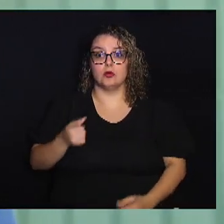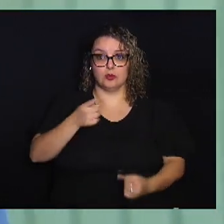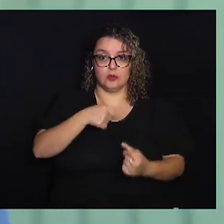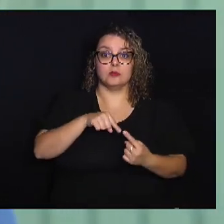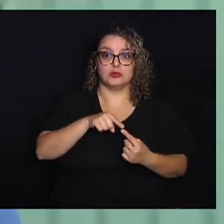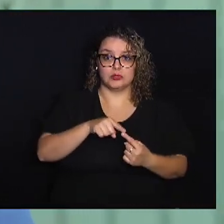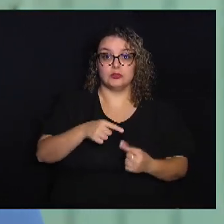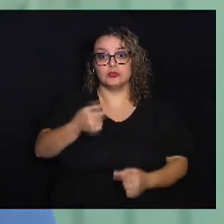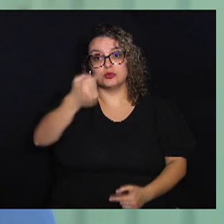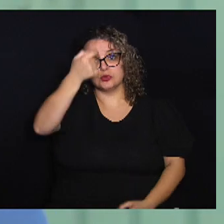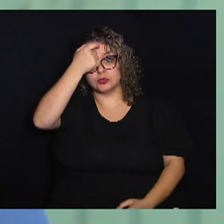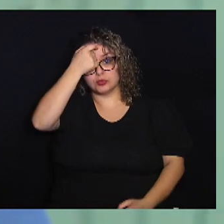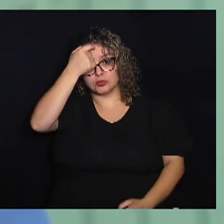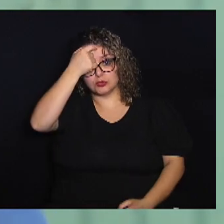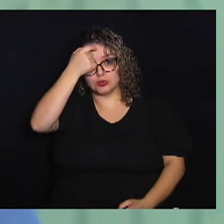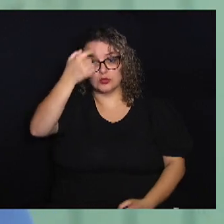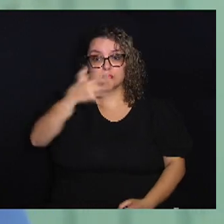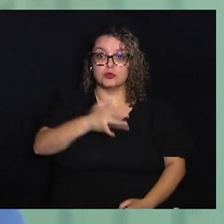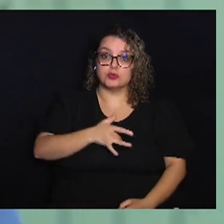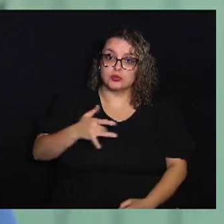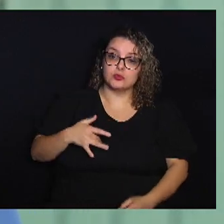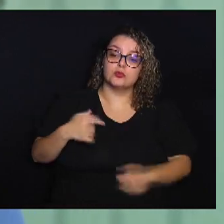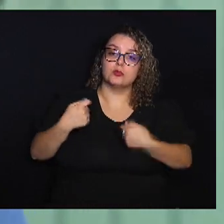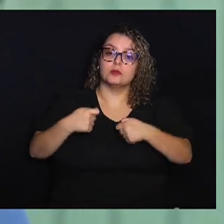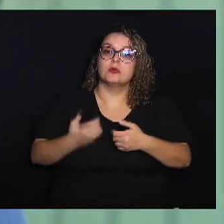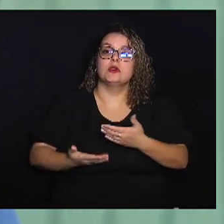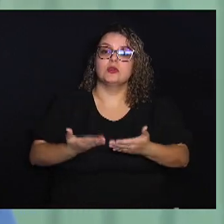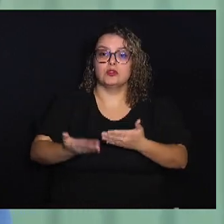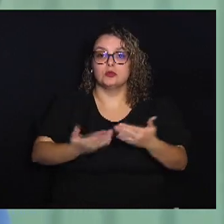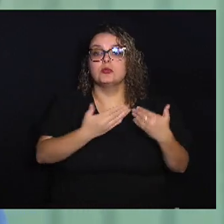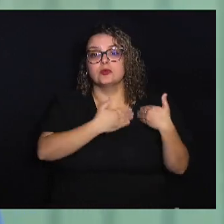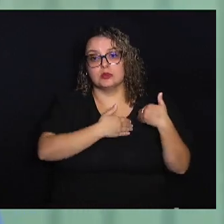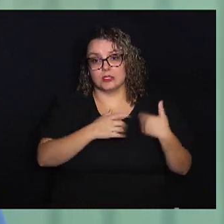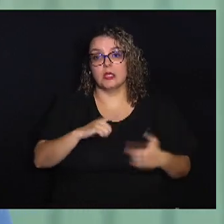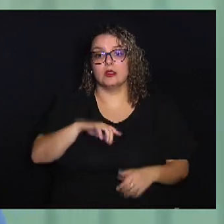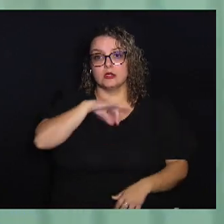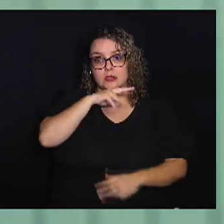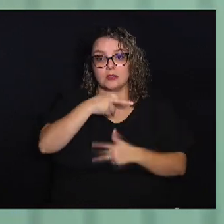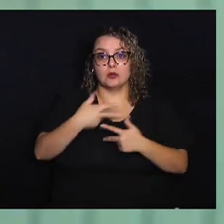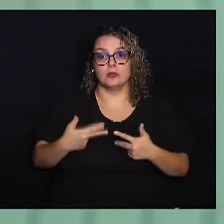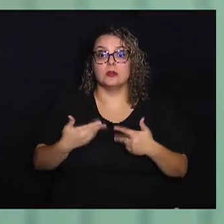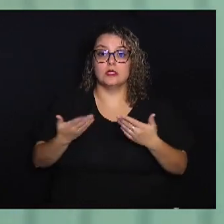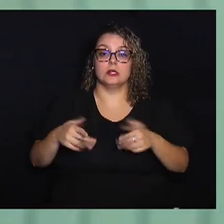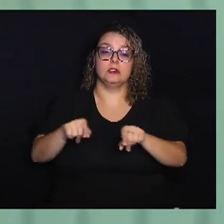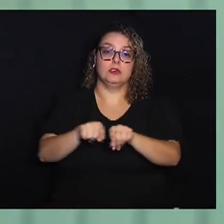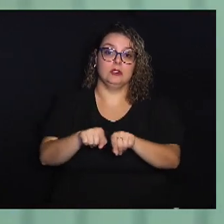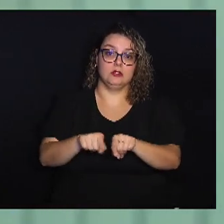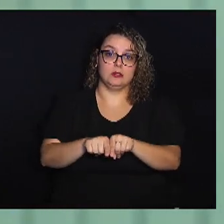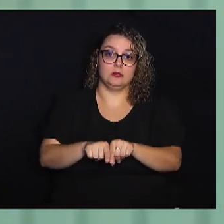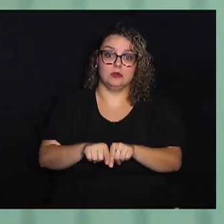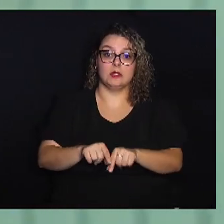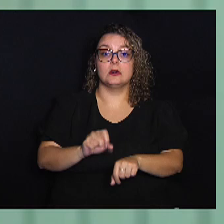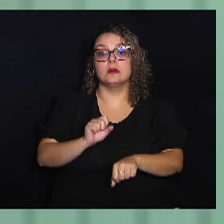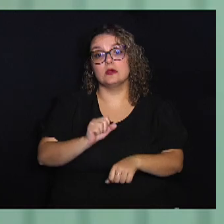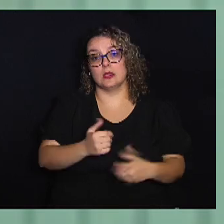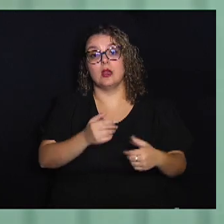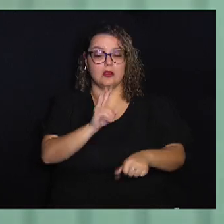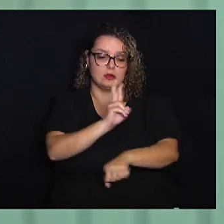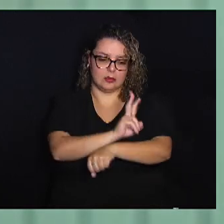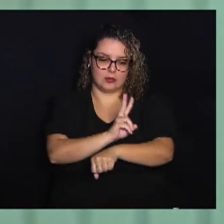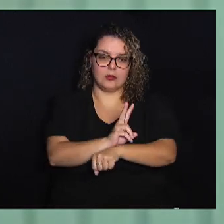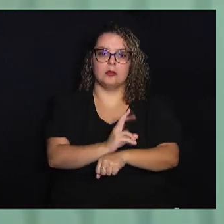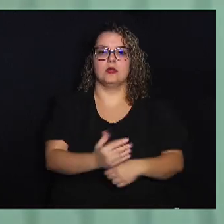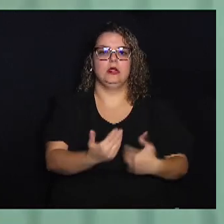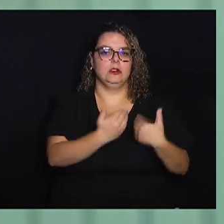de conscientização dos cuidados necessários que o tutor precisa ter com esses animais. E também a guarda responsável, a orientação de